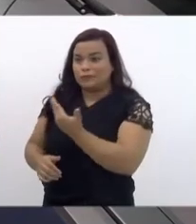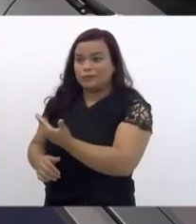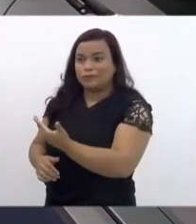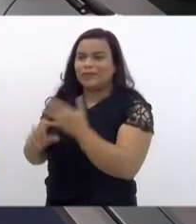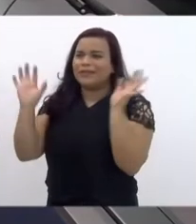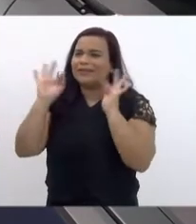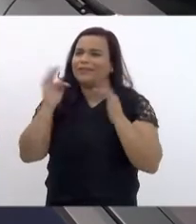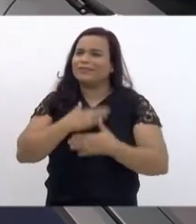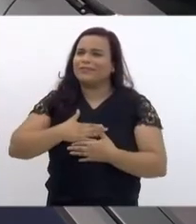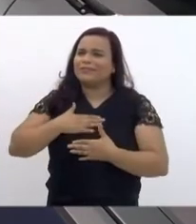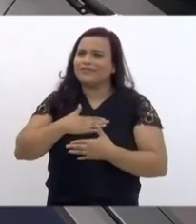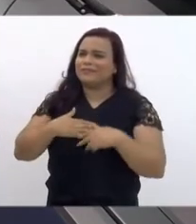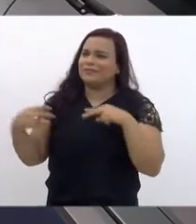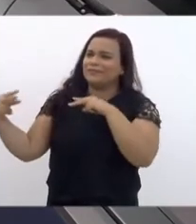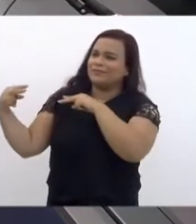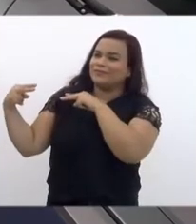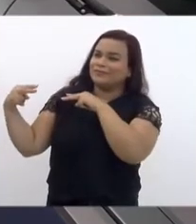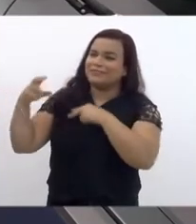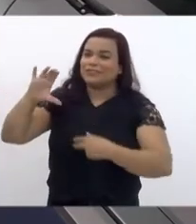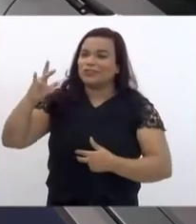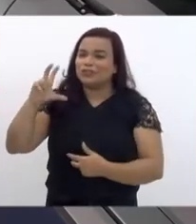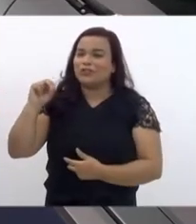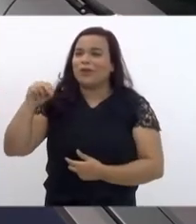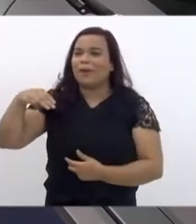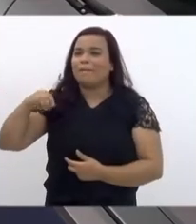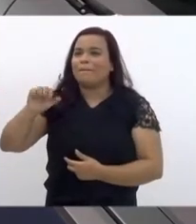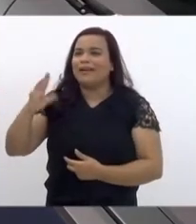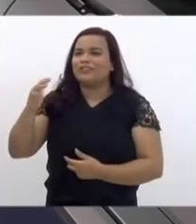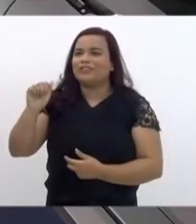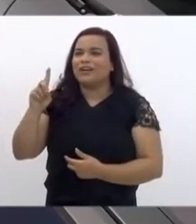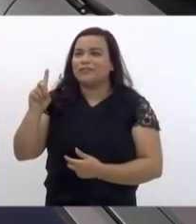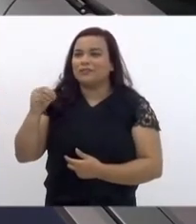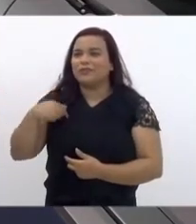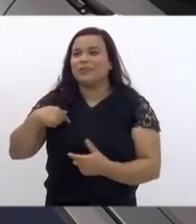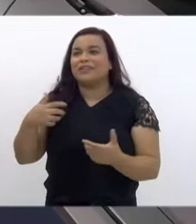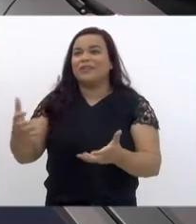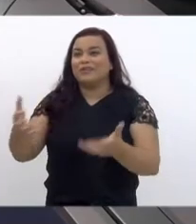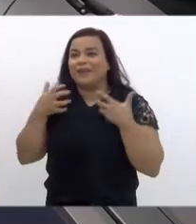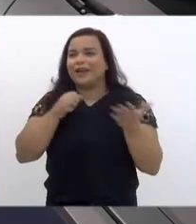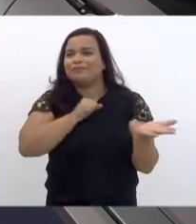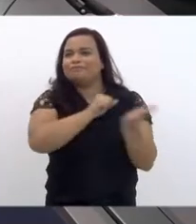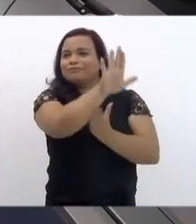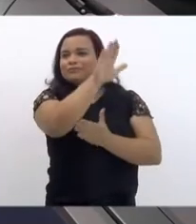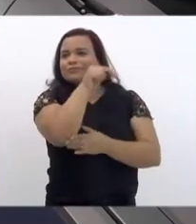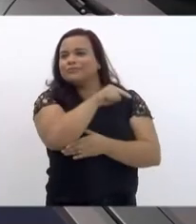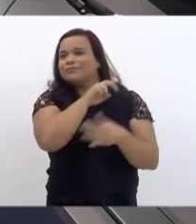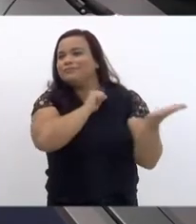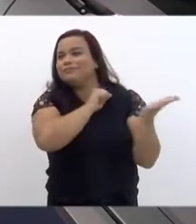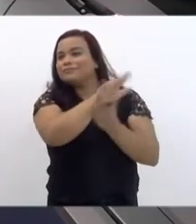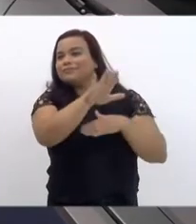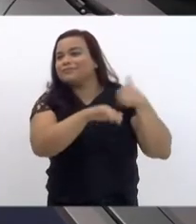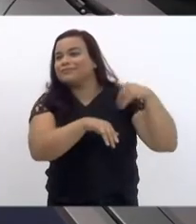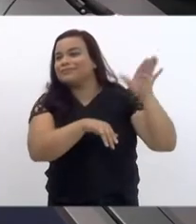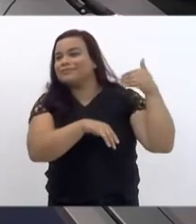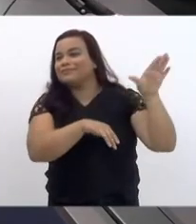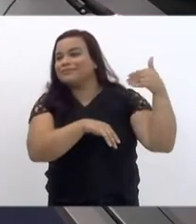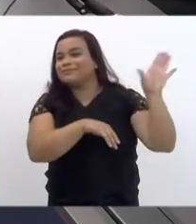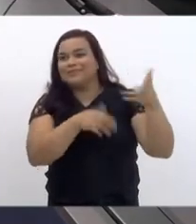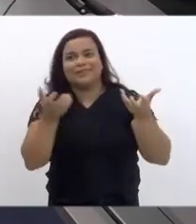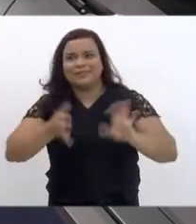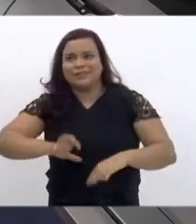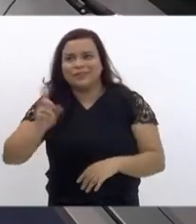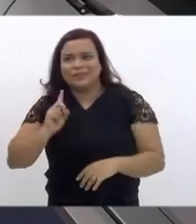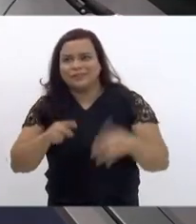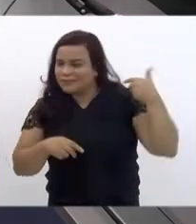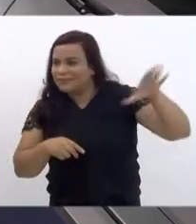feliz em te ver aqui, viu, Chico Machado? Aliás, deixa aqui saudar. E eu tô doido para te mandar embora daqui. Deixa. Você não quer ir, não? Claro